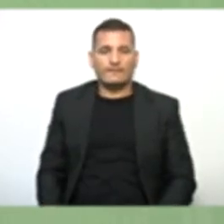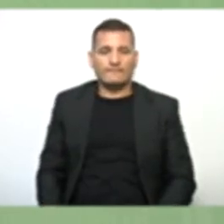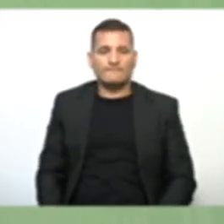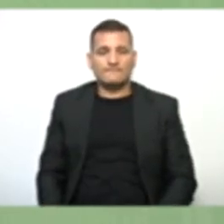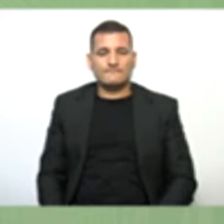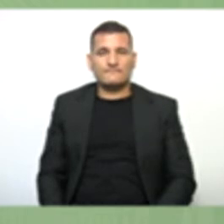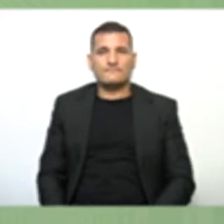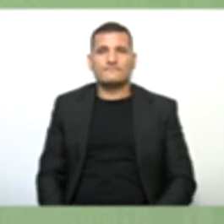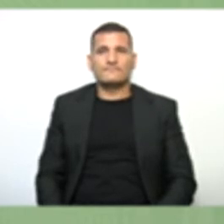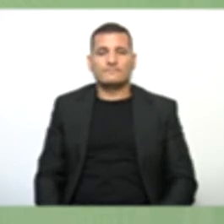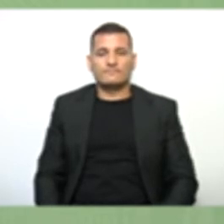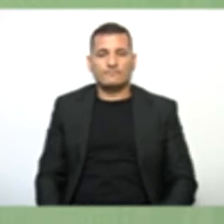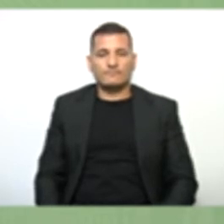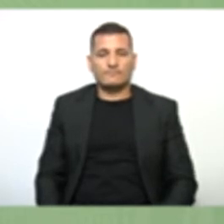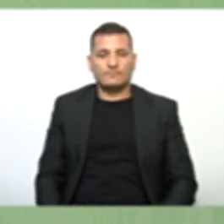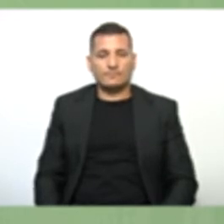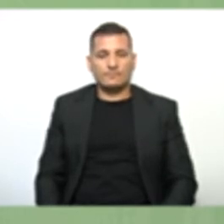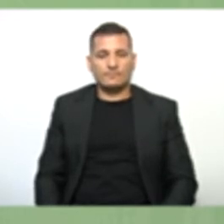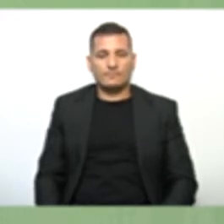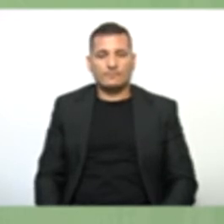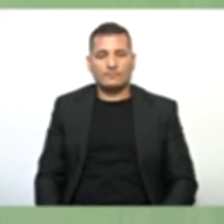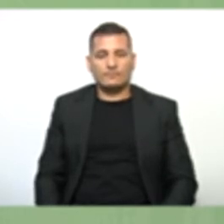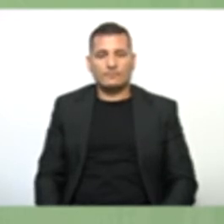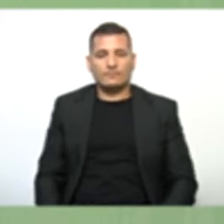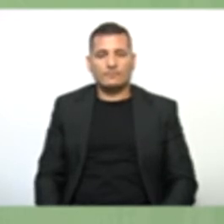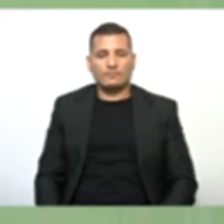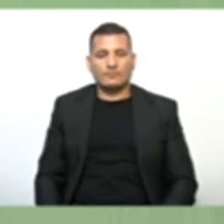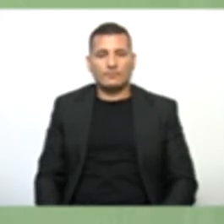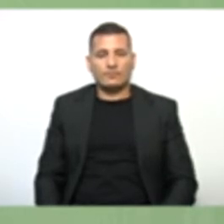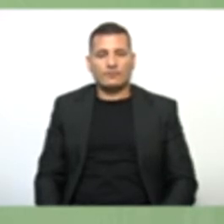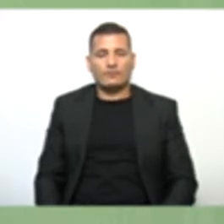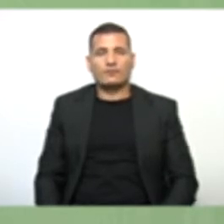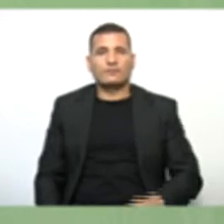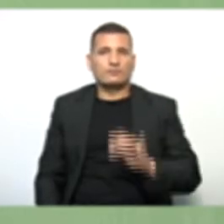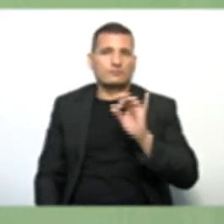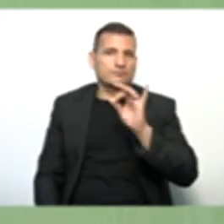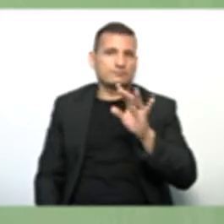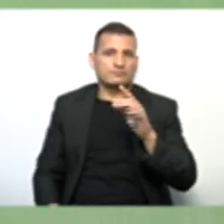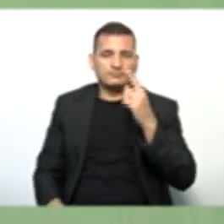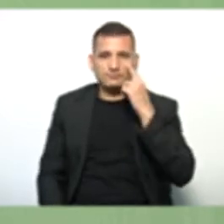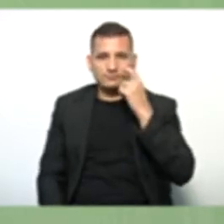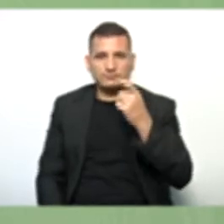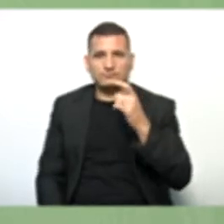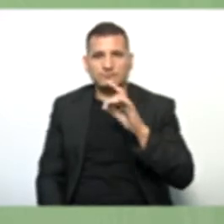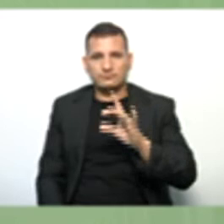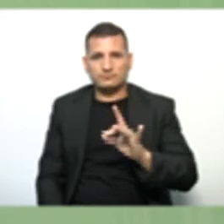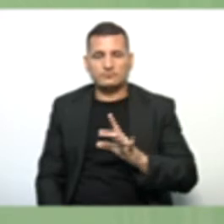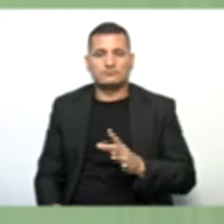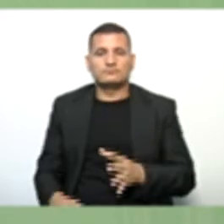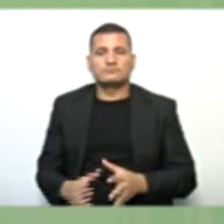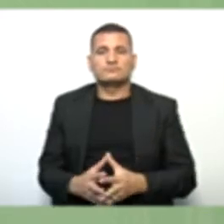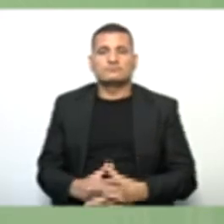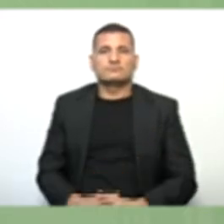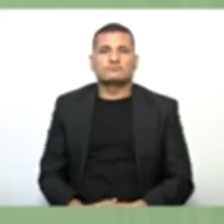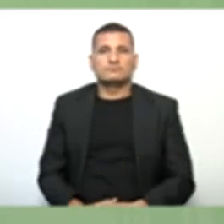só um pouquinho, professor. Volto sim, senhor professor, tranquilo. Só uma curiosidade, né? Pode falar, à título vontade. De